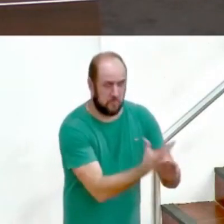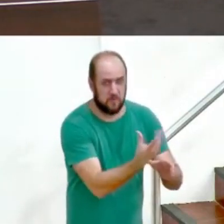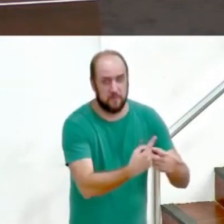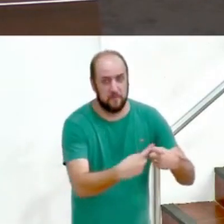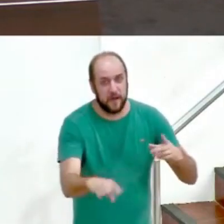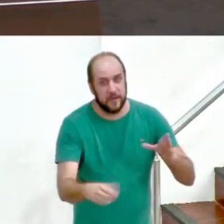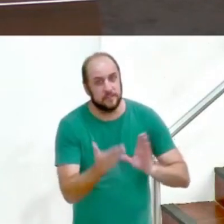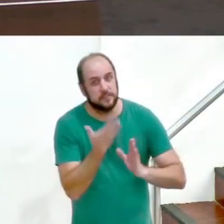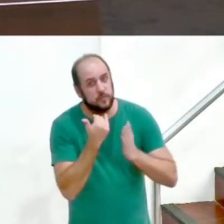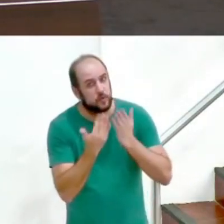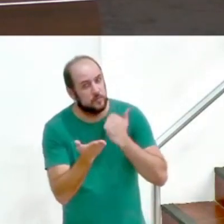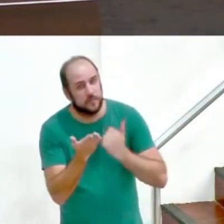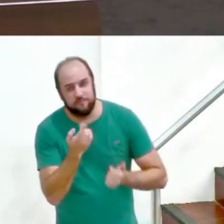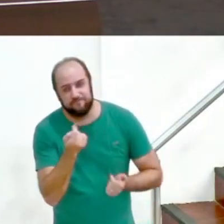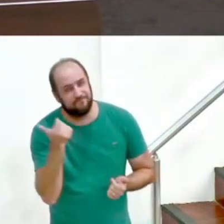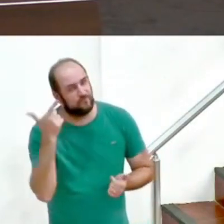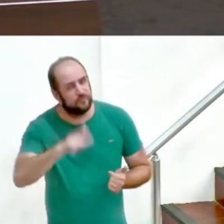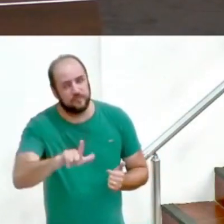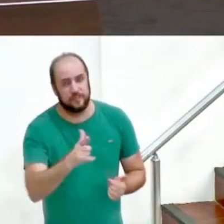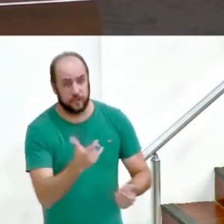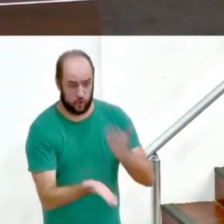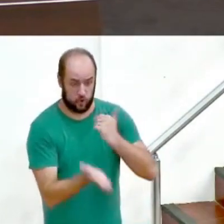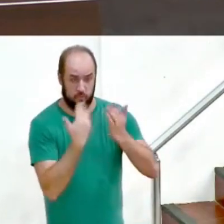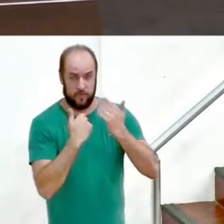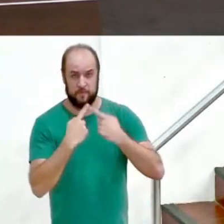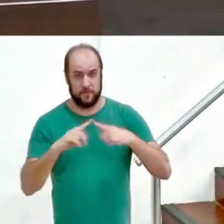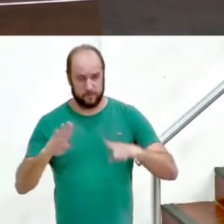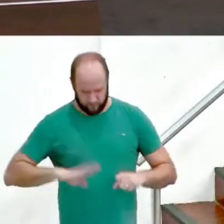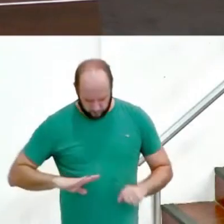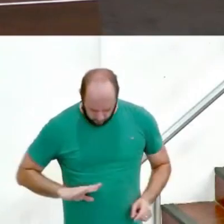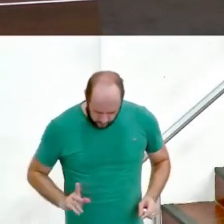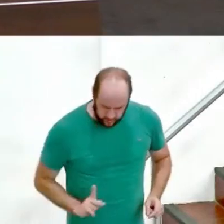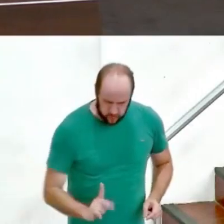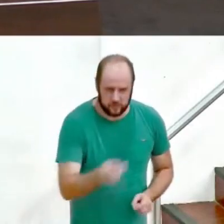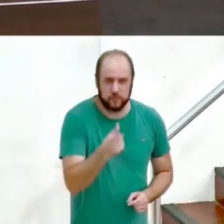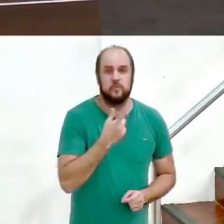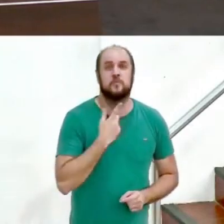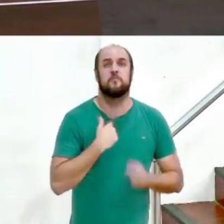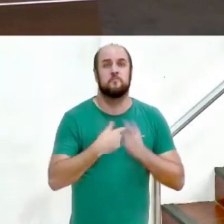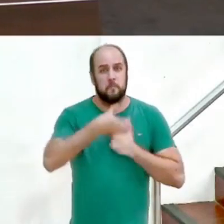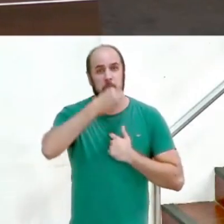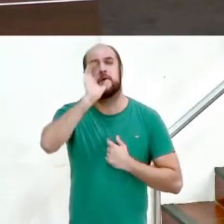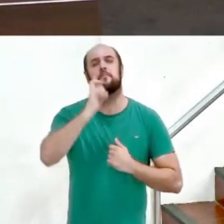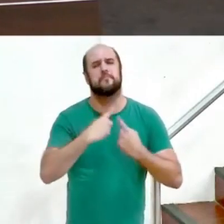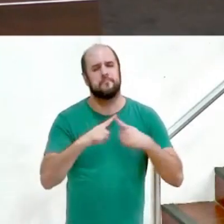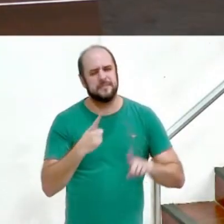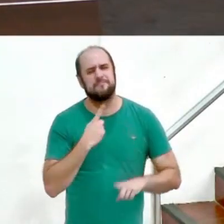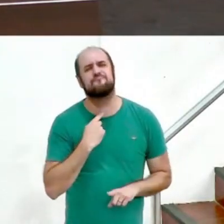Comem, mas isso não chega para matar a fome. Bebem, mas isso não dá para ficarem